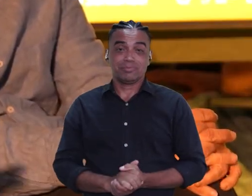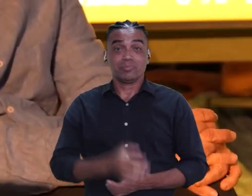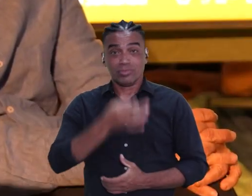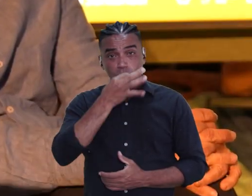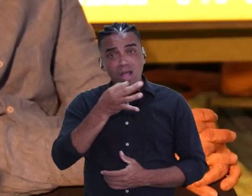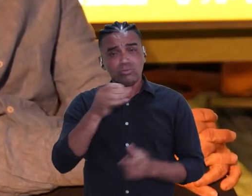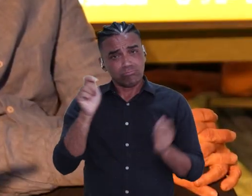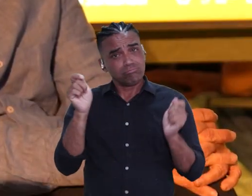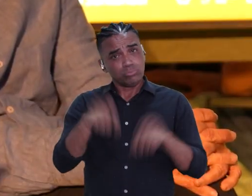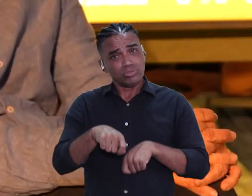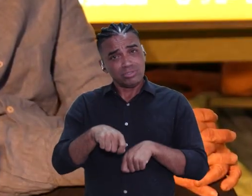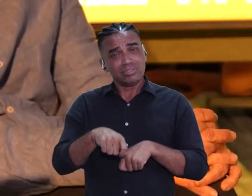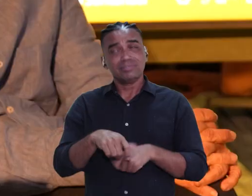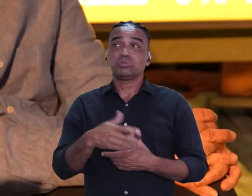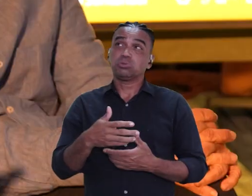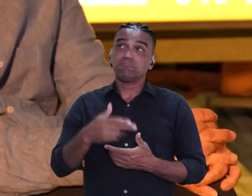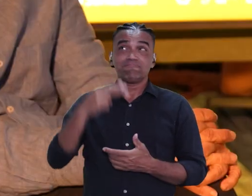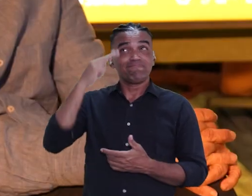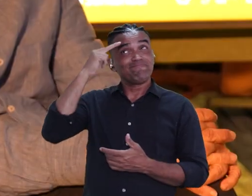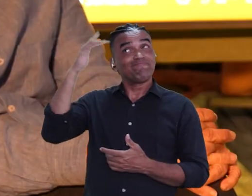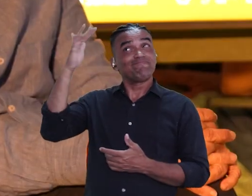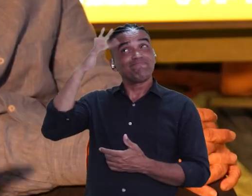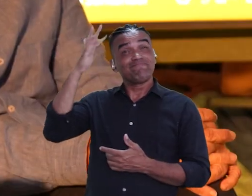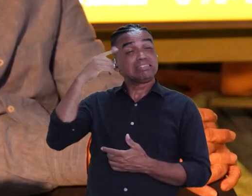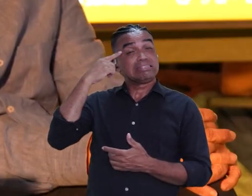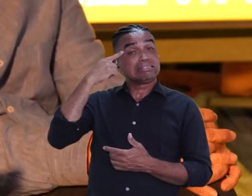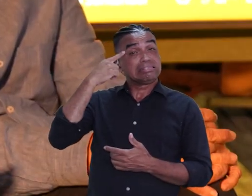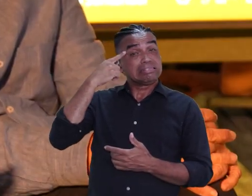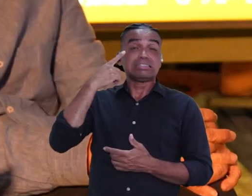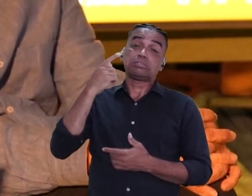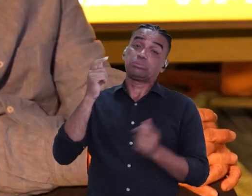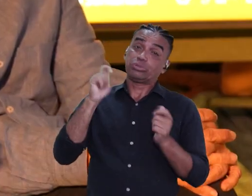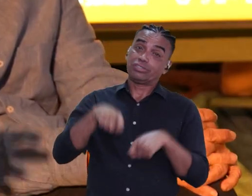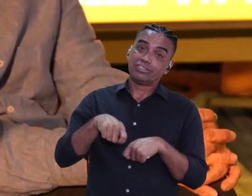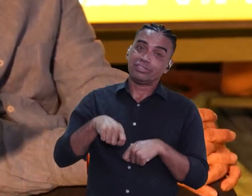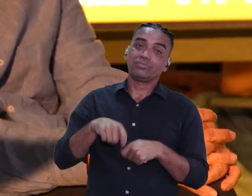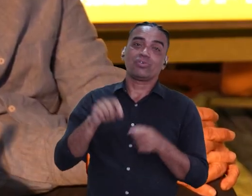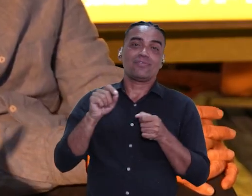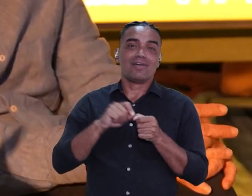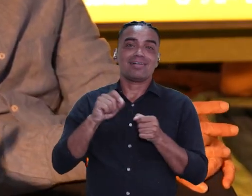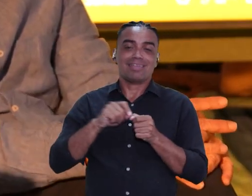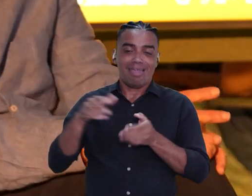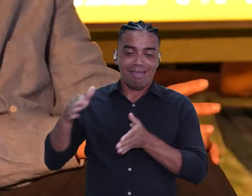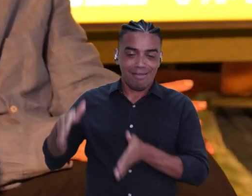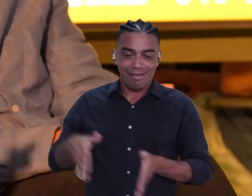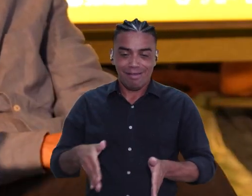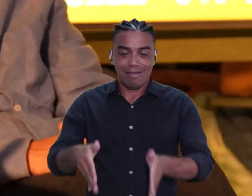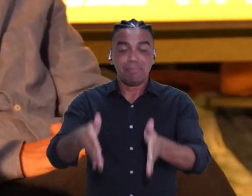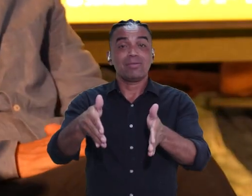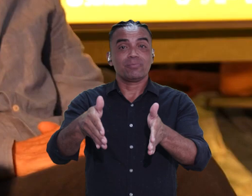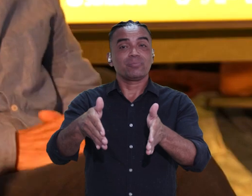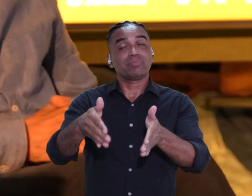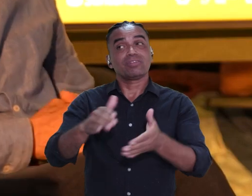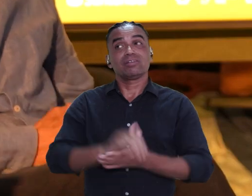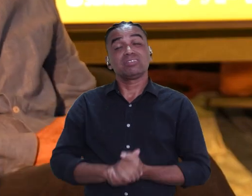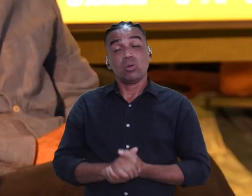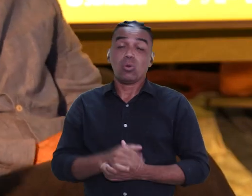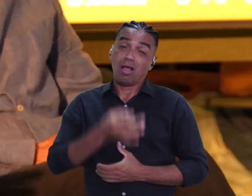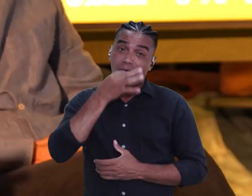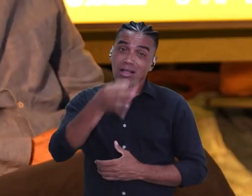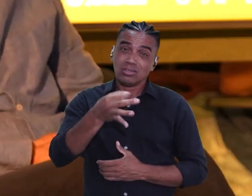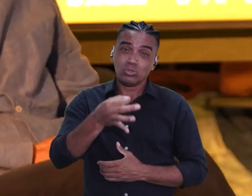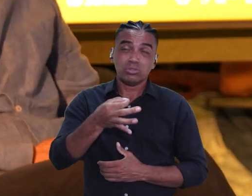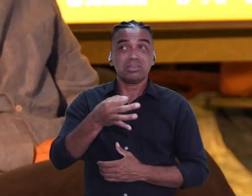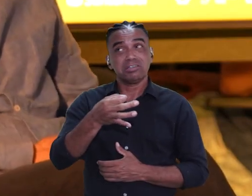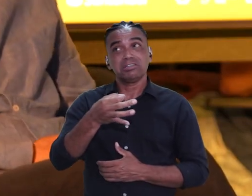Eu acho possível, utopicamente possível, né, fazer esse caminho. E acho que crescentemente, em